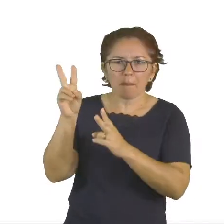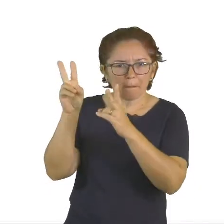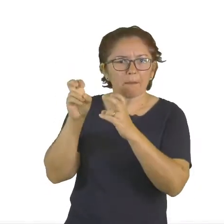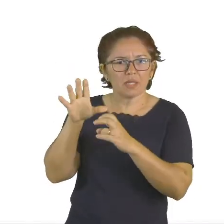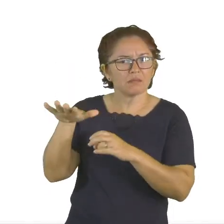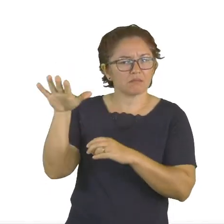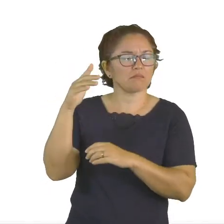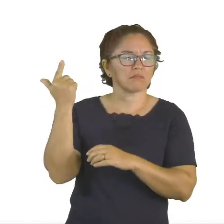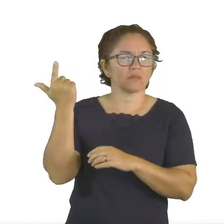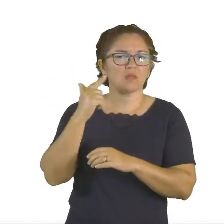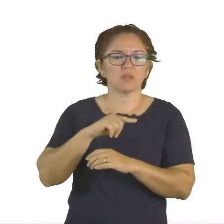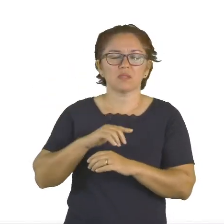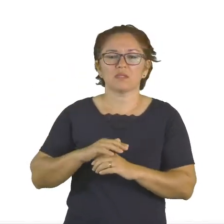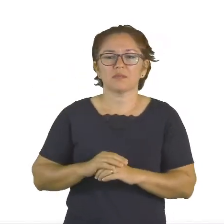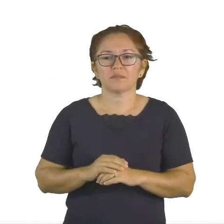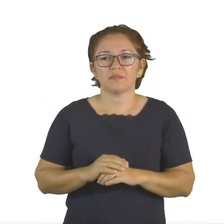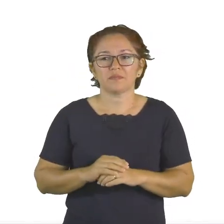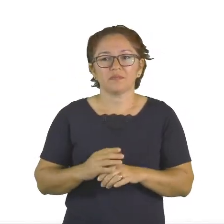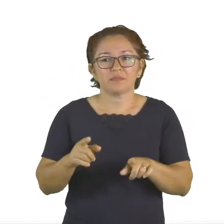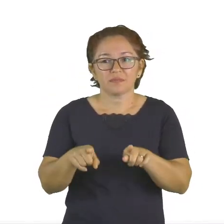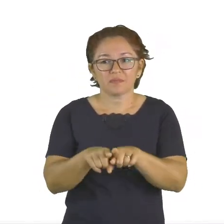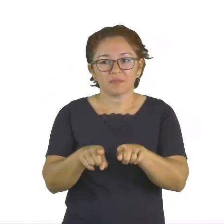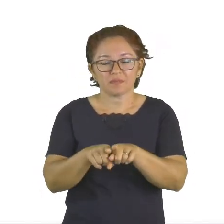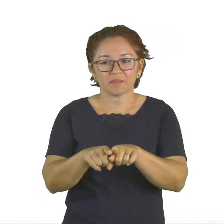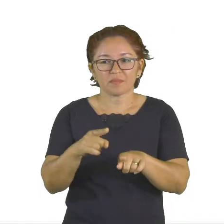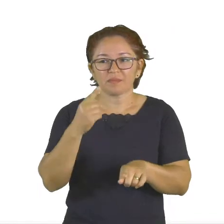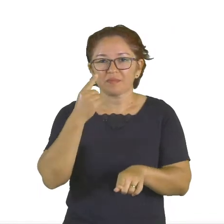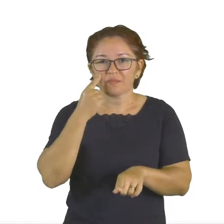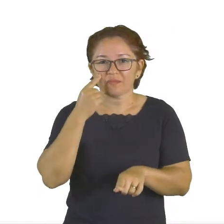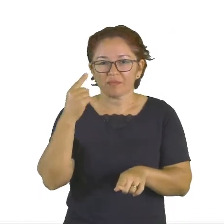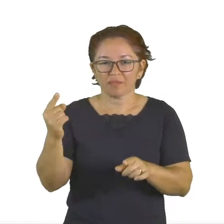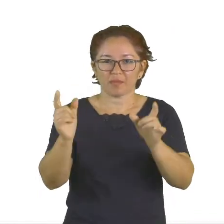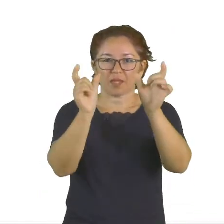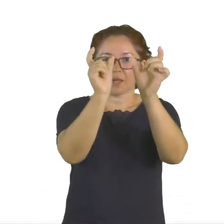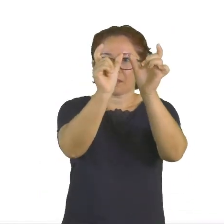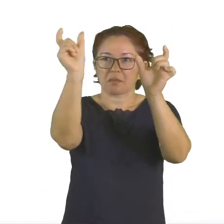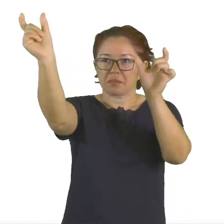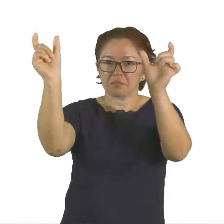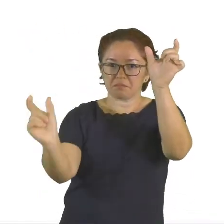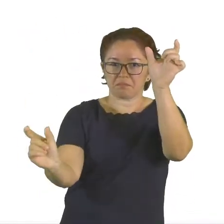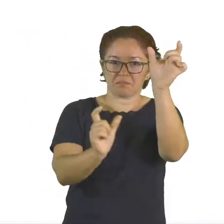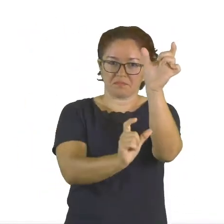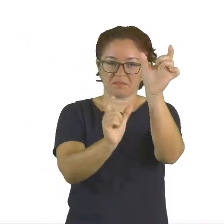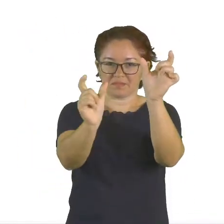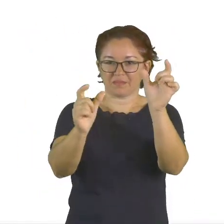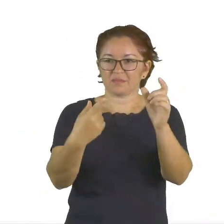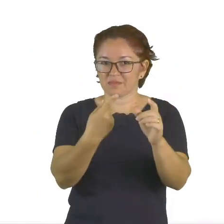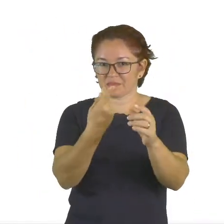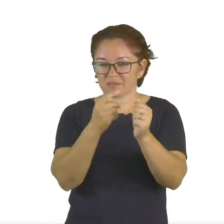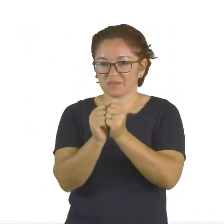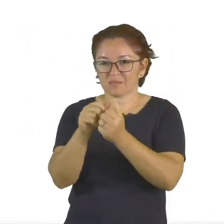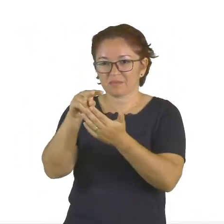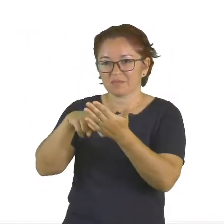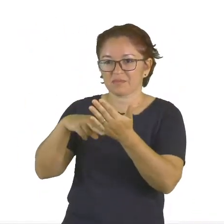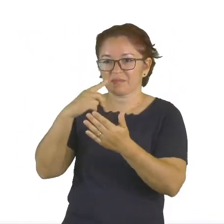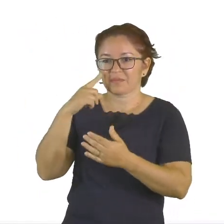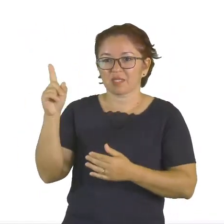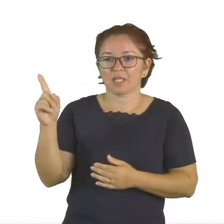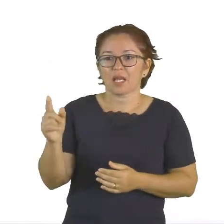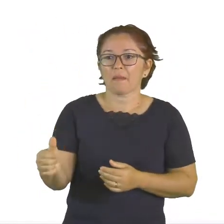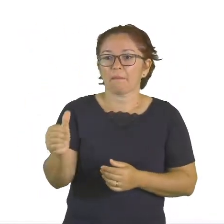só observando as palavras dispostas em forma diferente. Vamos fazer a leitura?